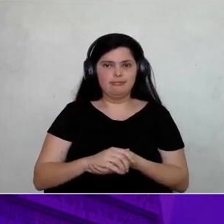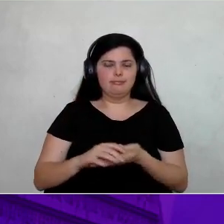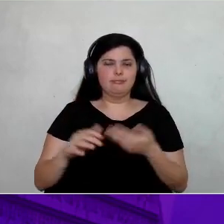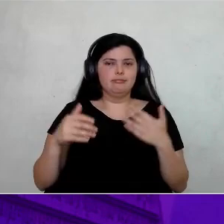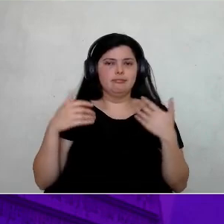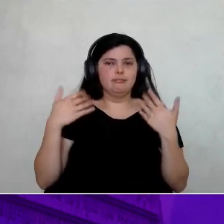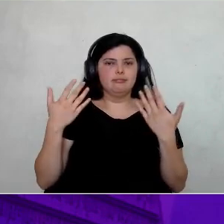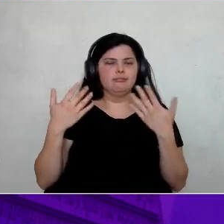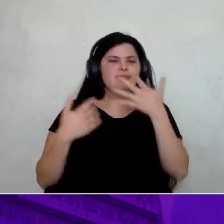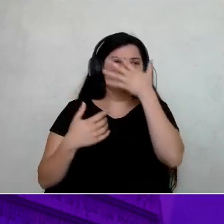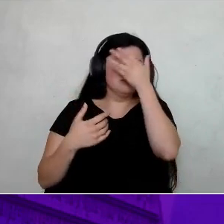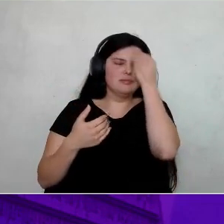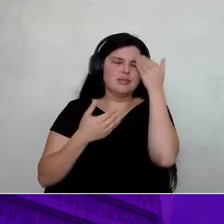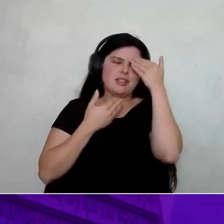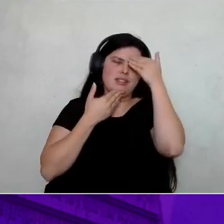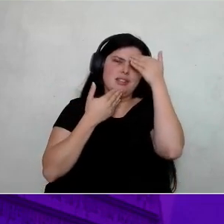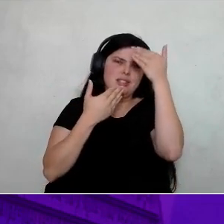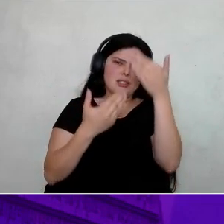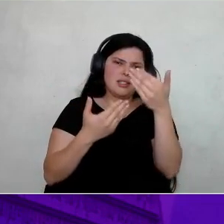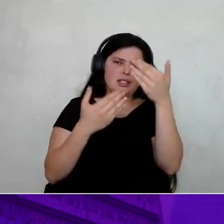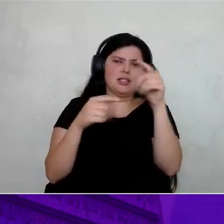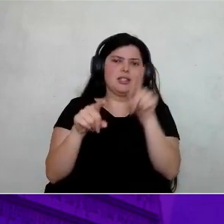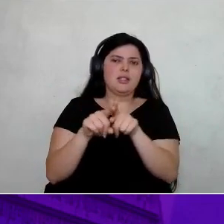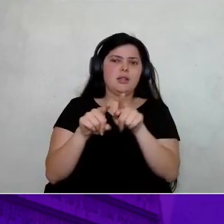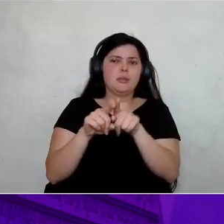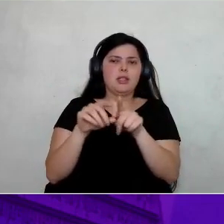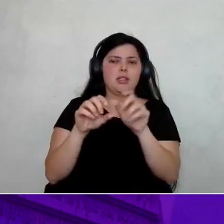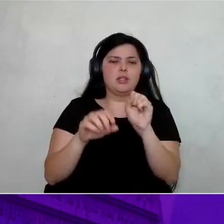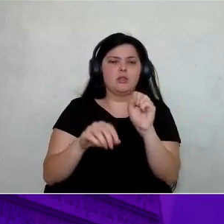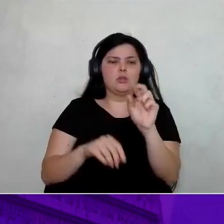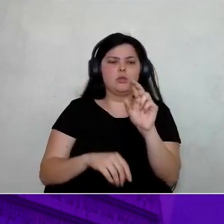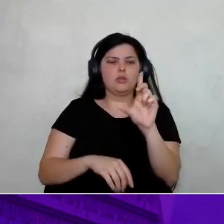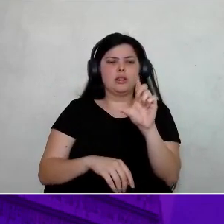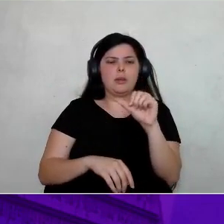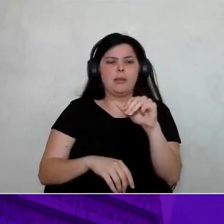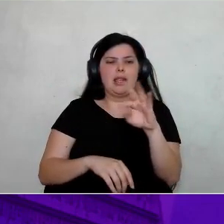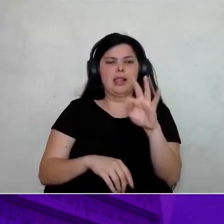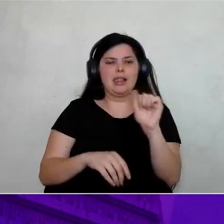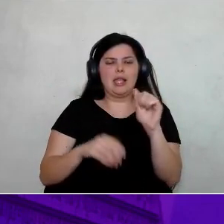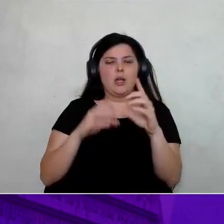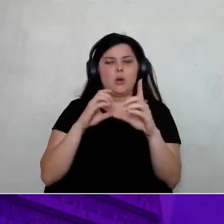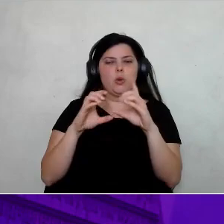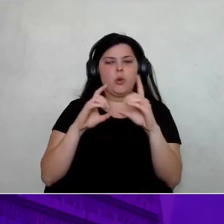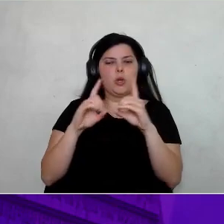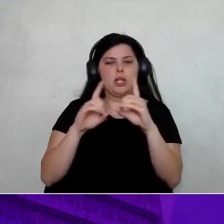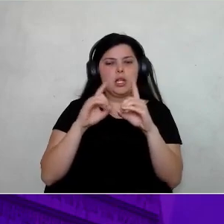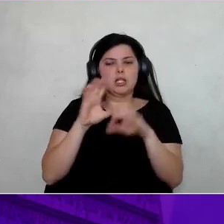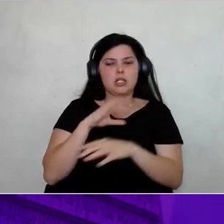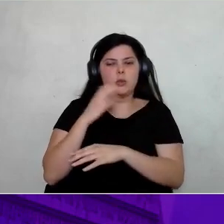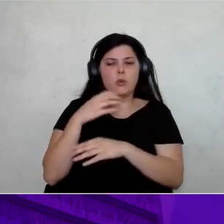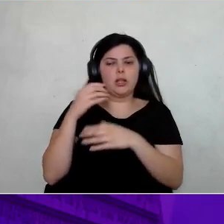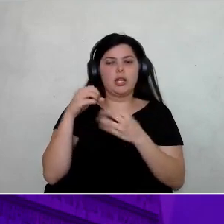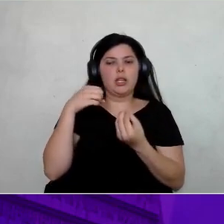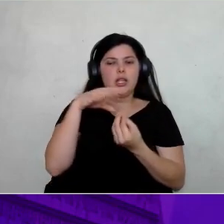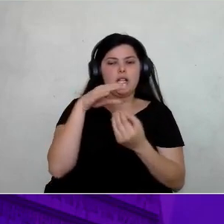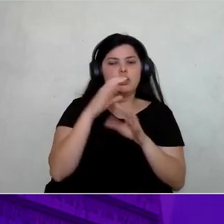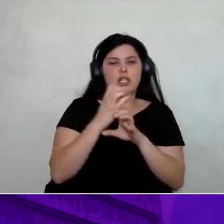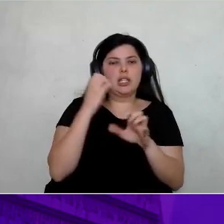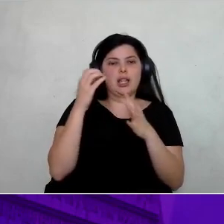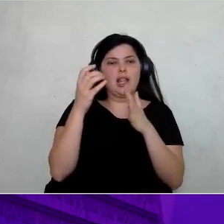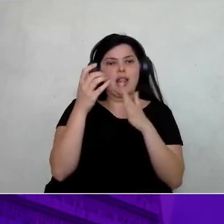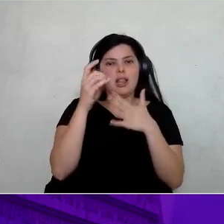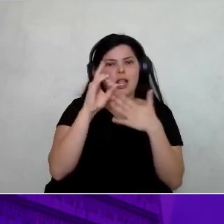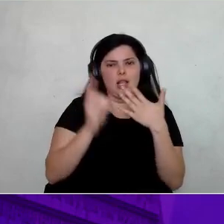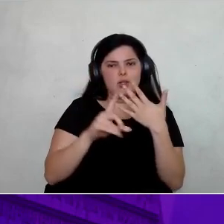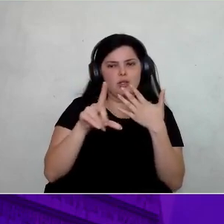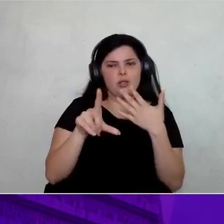de agradecer aqui, primeiramente, também a Sulamita e toda a coordenação da trilha de engenharia de dados por ter selecionado